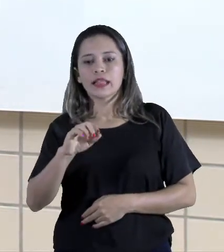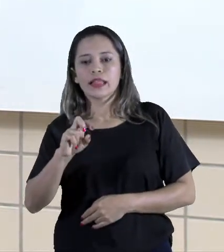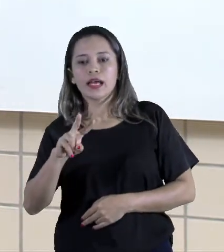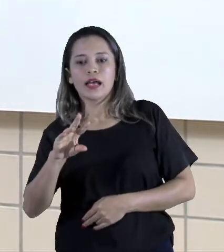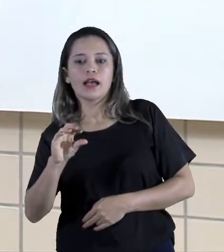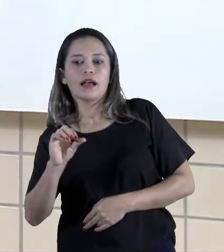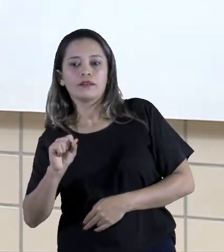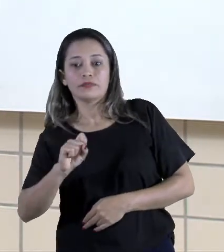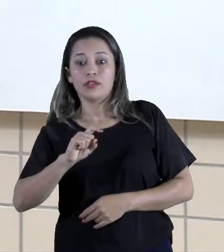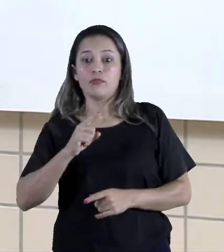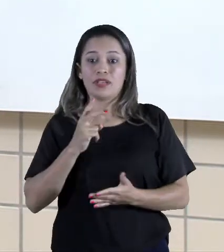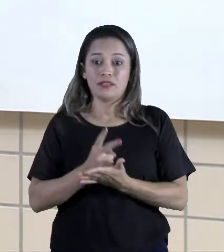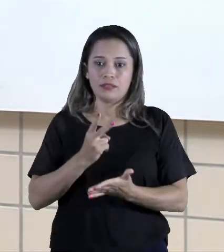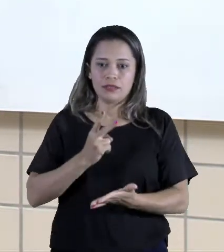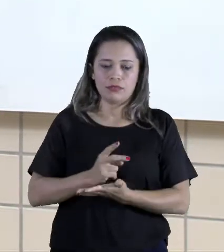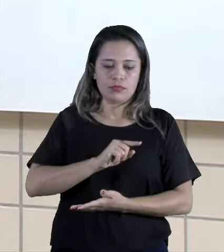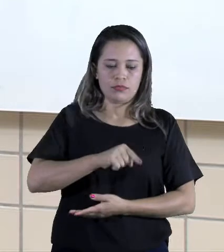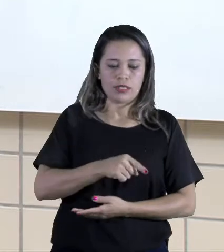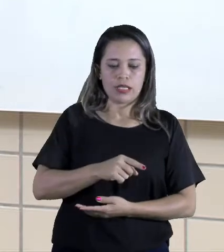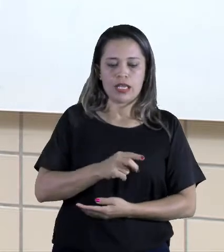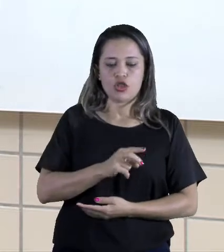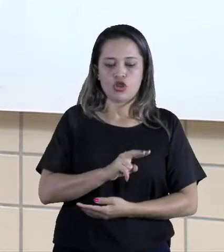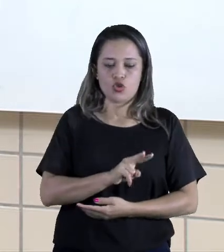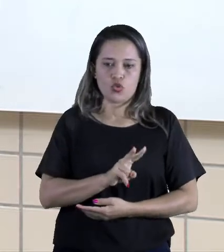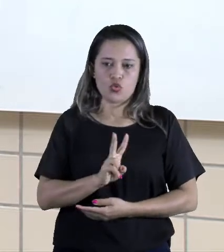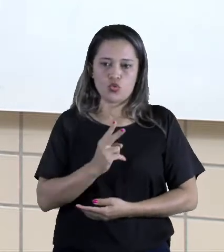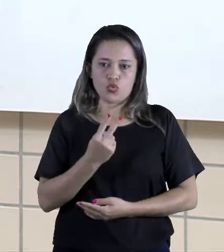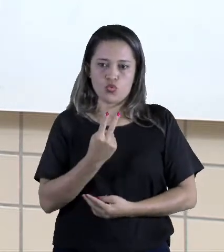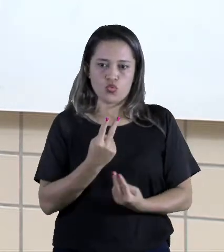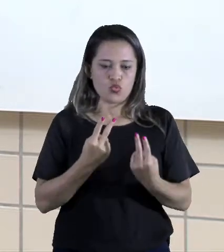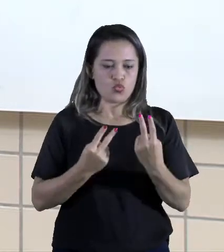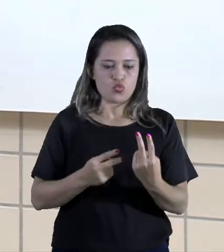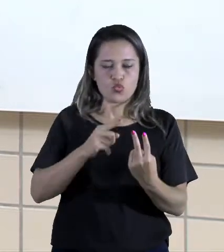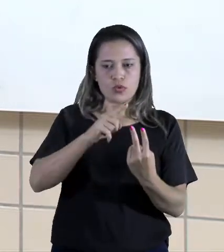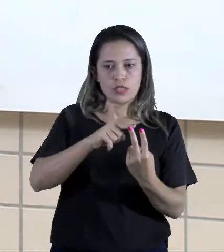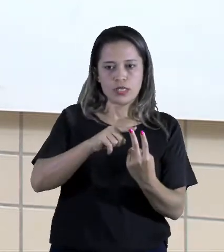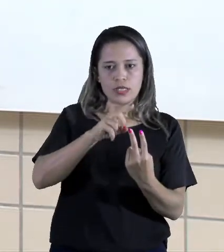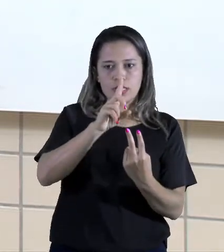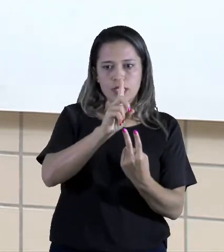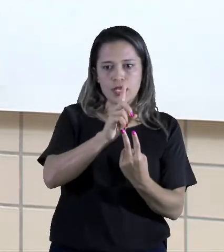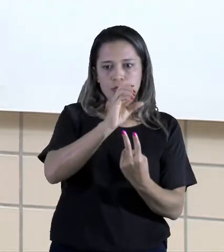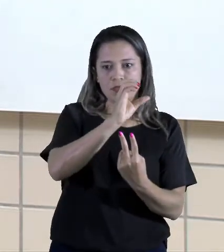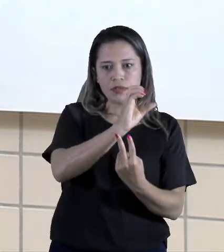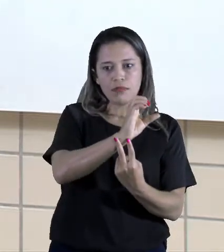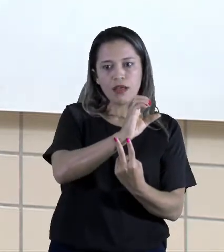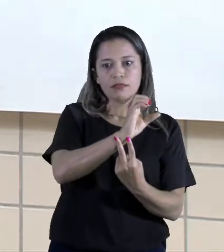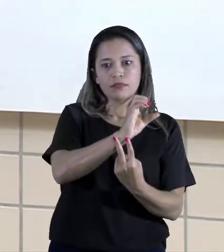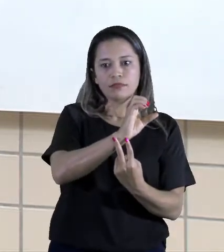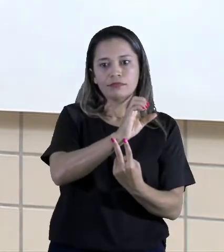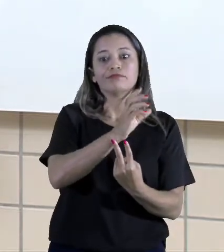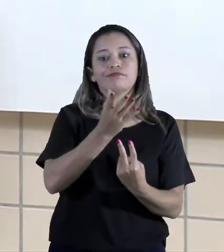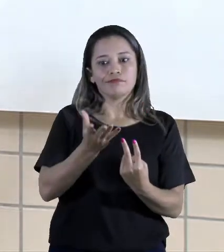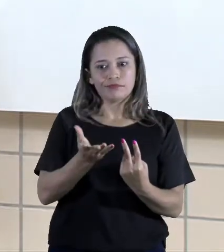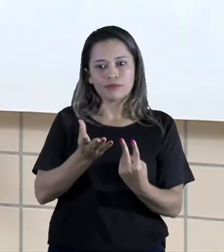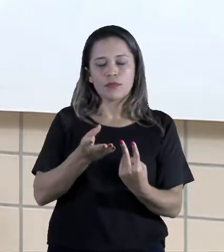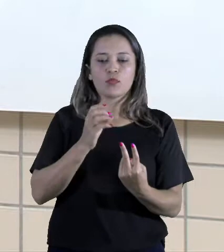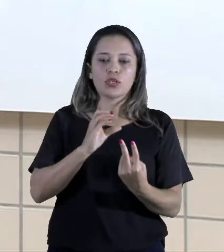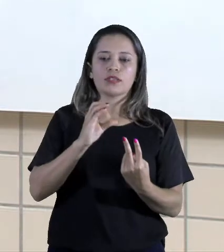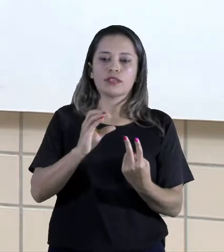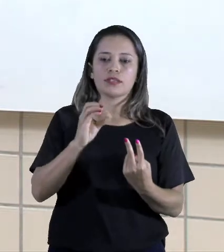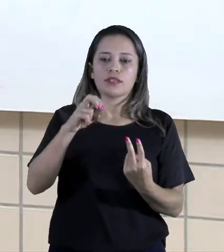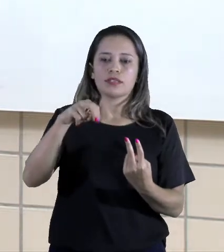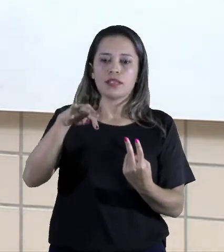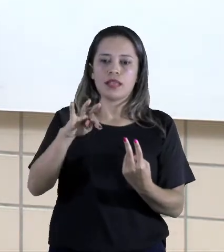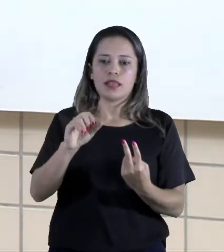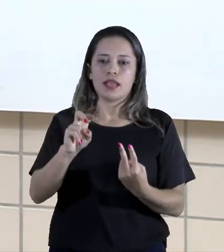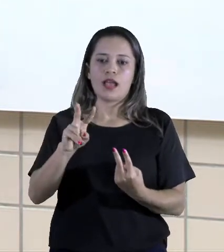sempre depois da vírgula vai vir duas casas, décimos e centésimos, até centésimos, por isso centavos.